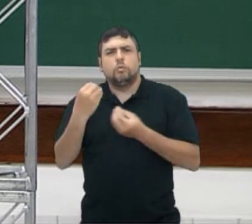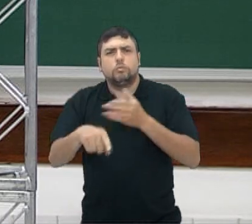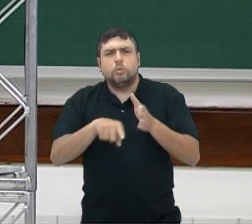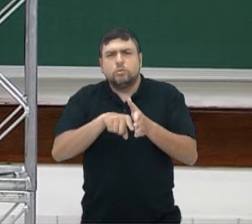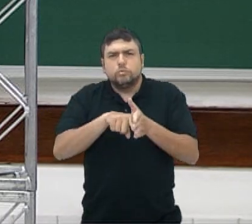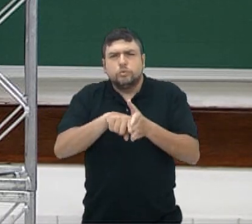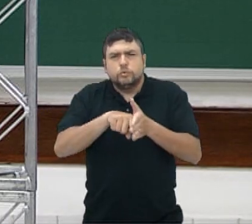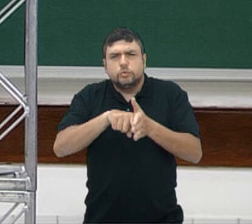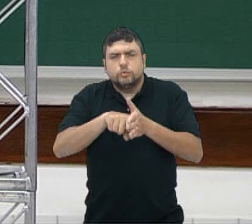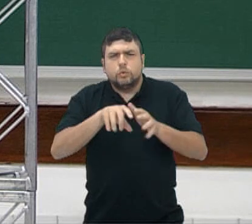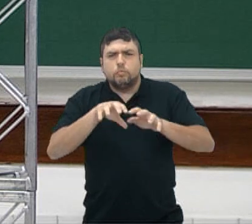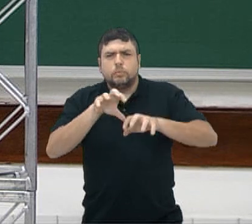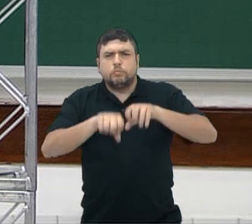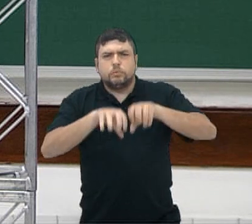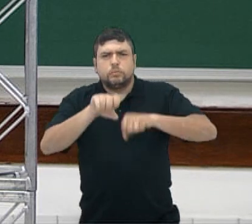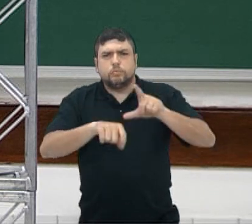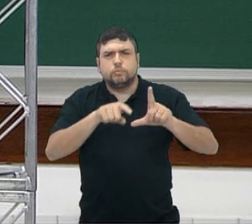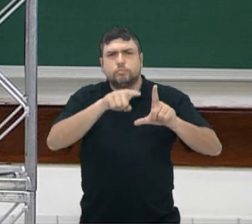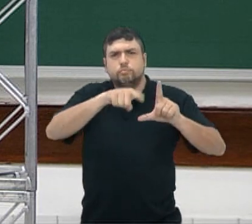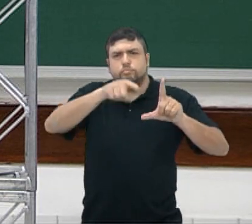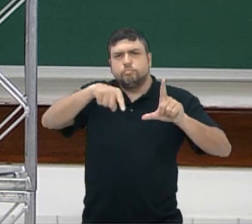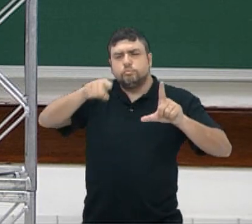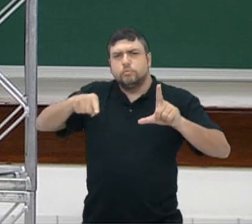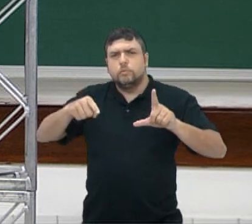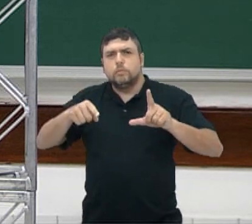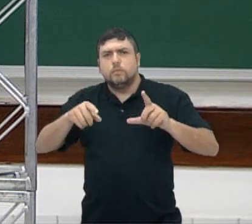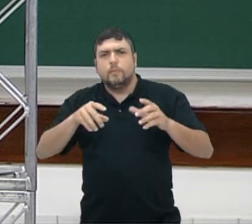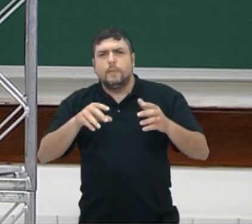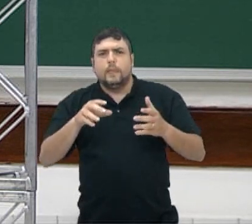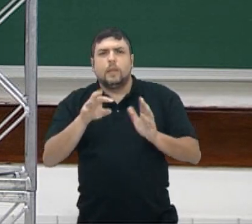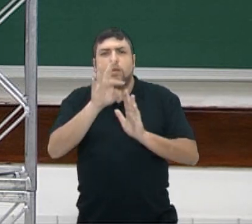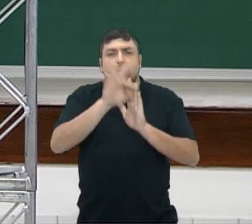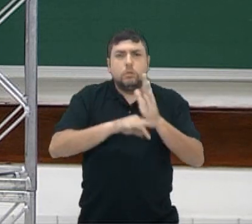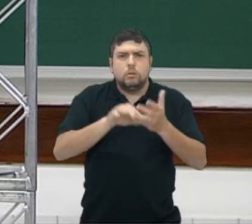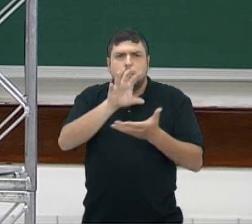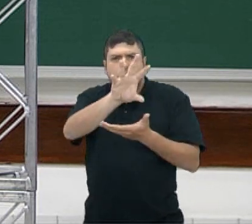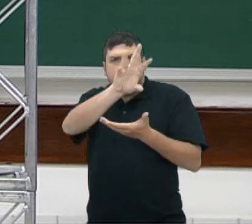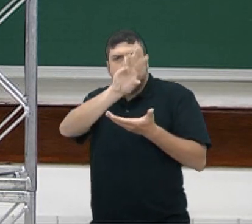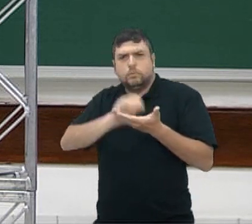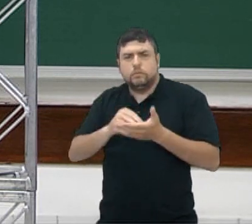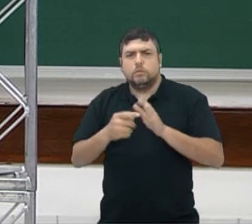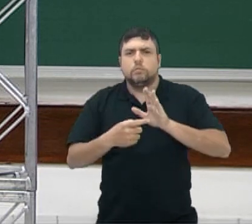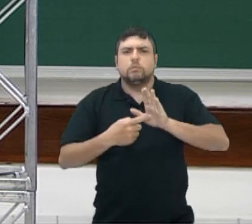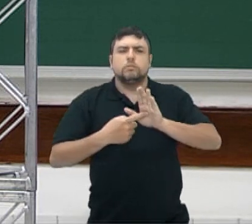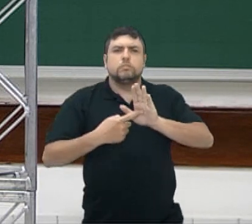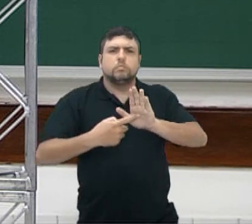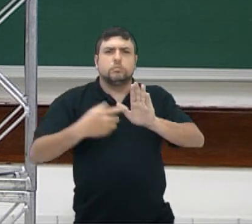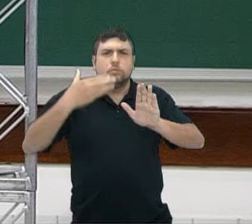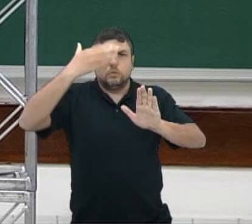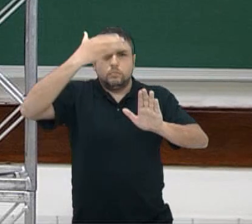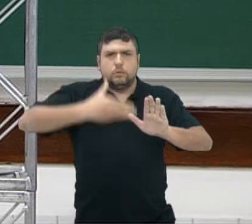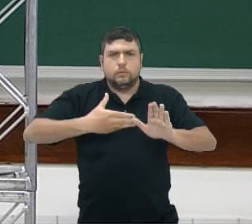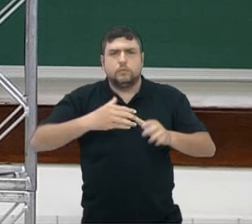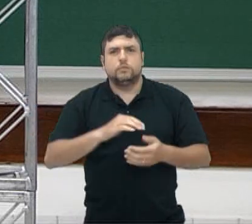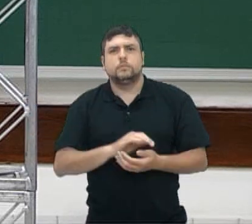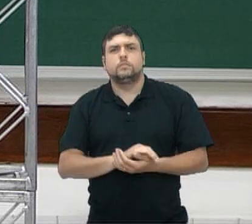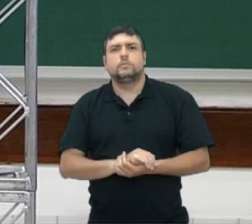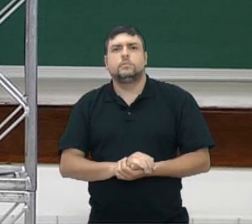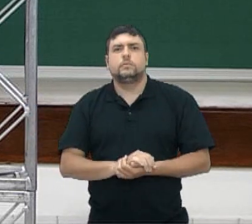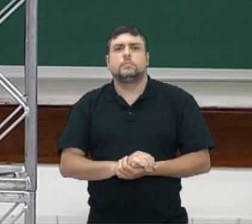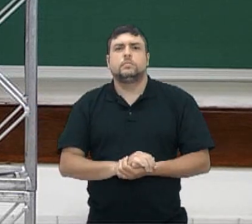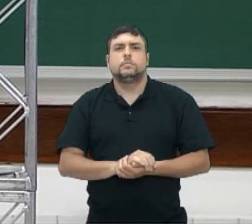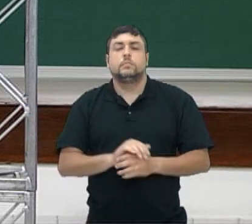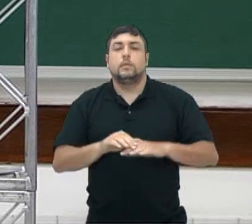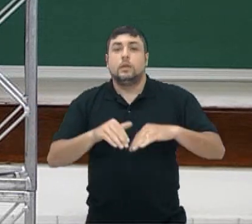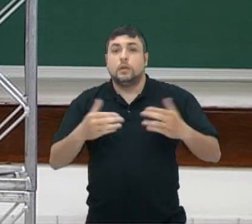enfim, dados estatísticos para falar sobre o teu assunto ali no teu texto. Então, basicamente, o que